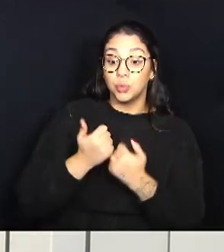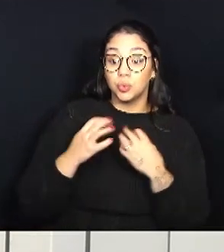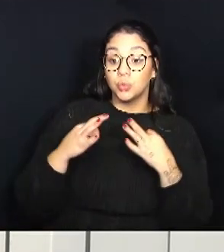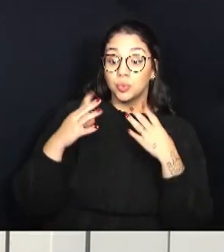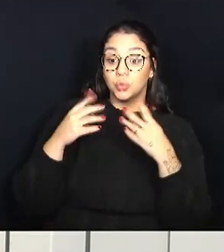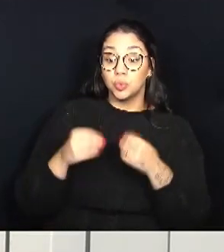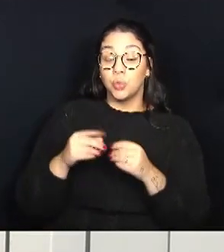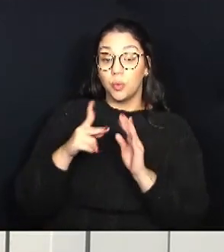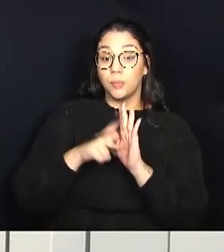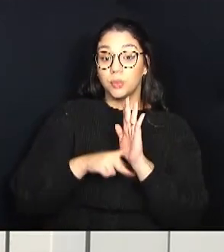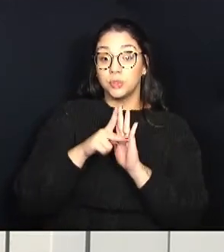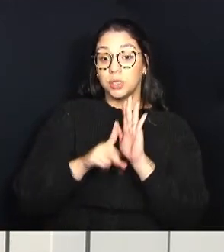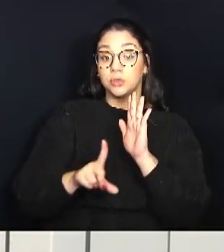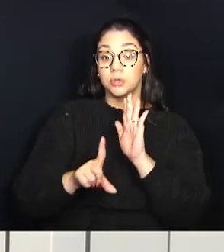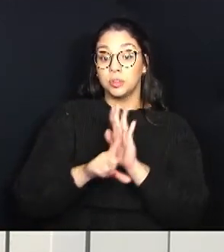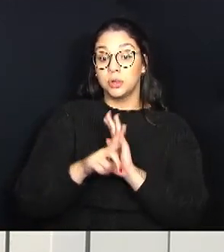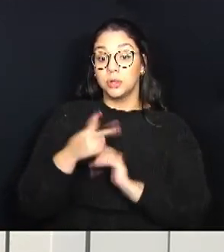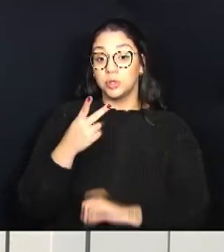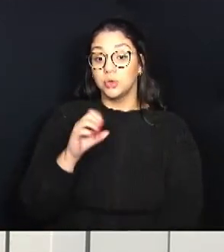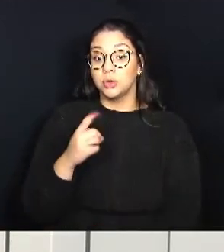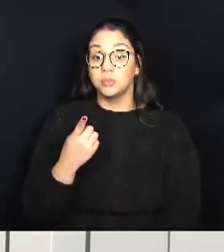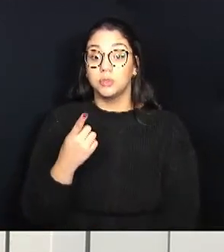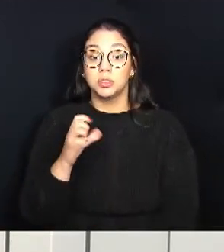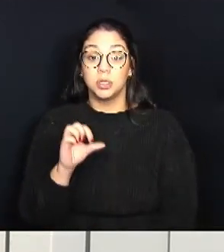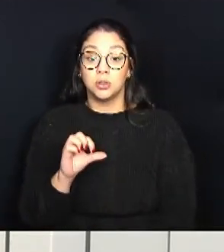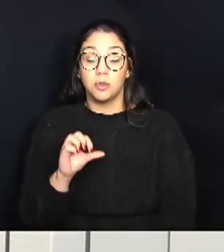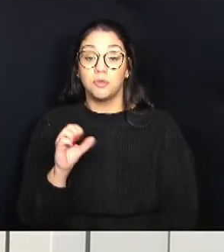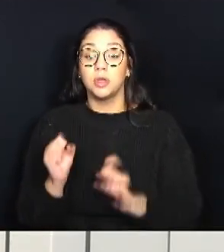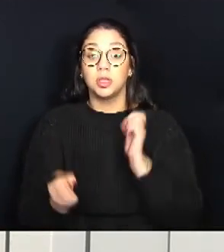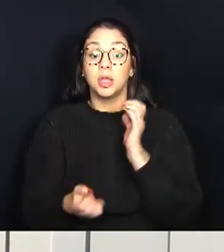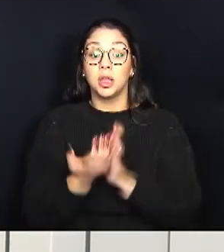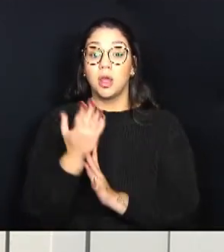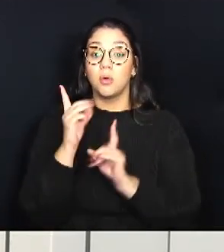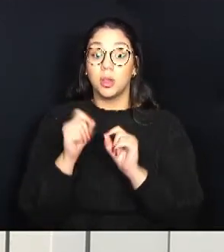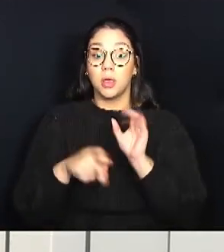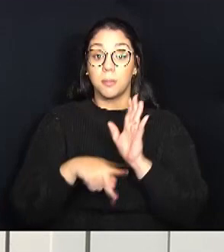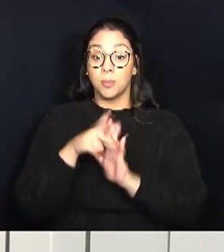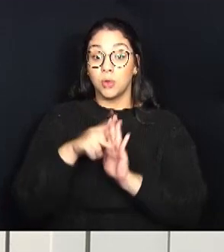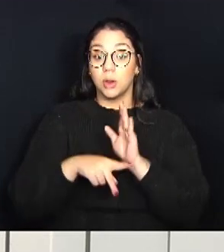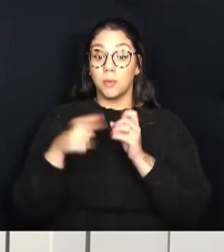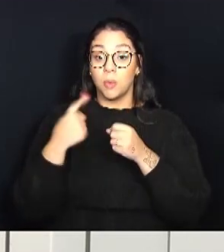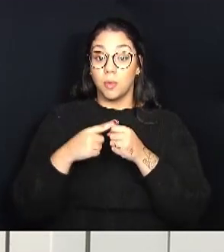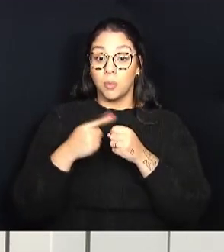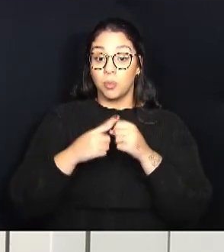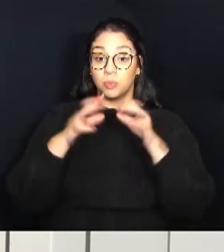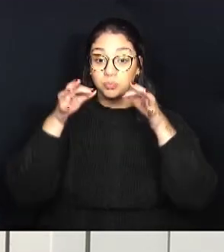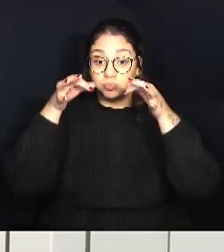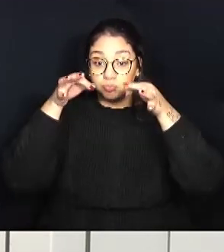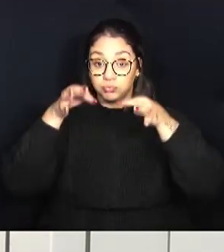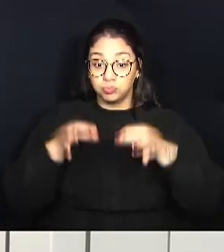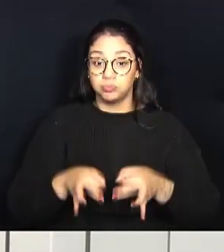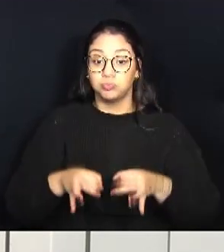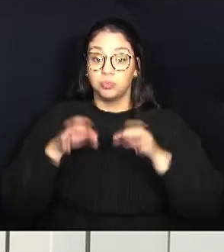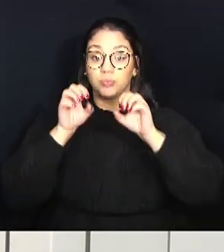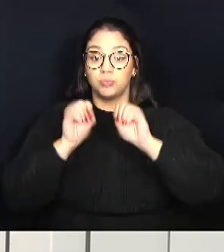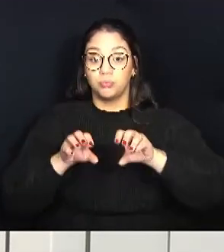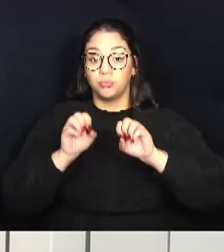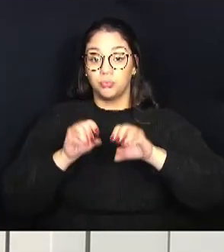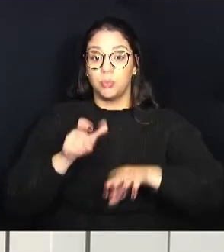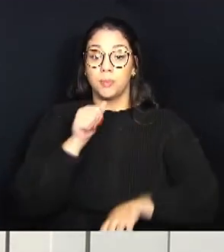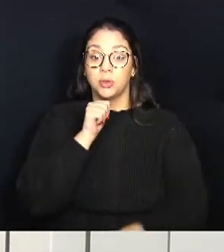ao projeto de lei de 2019, que cria o Programa Municipal de Dignidade e Educação